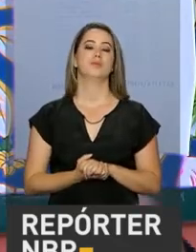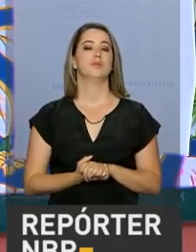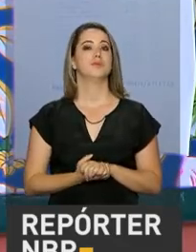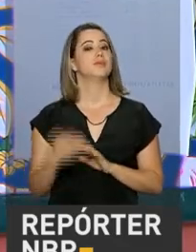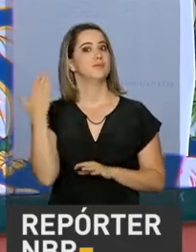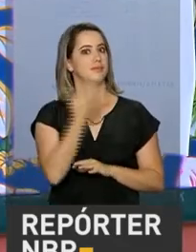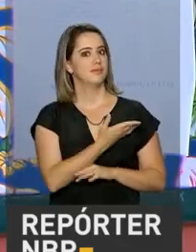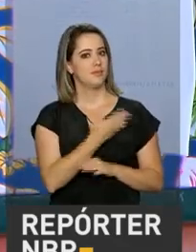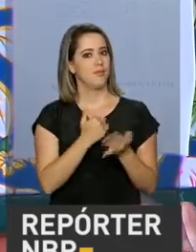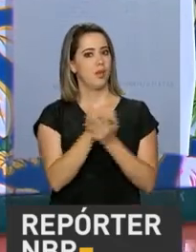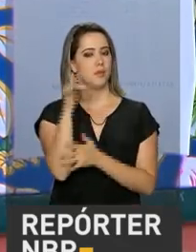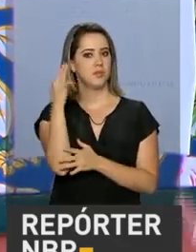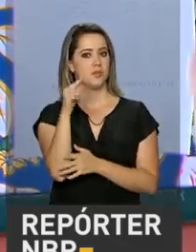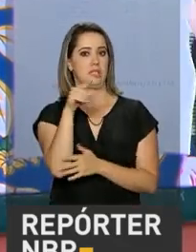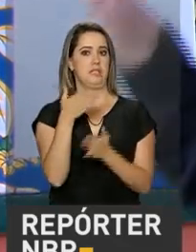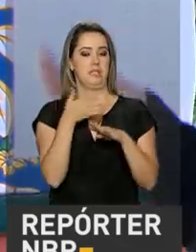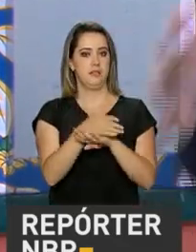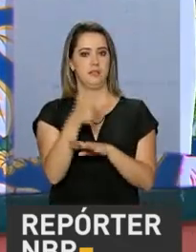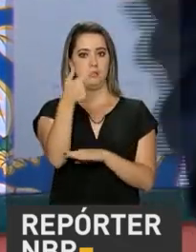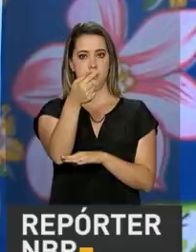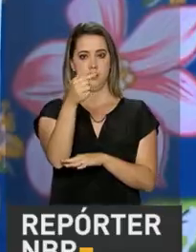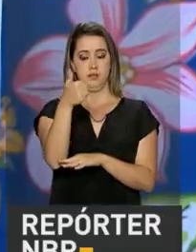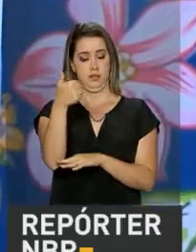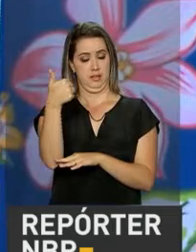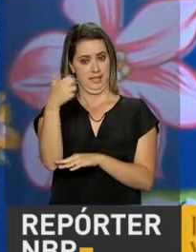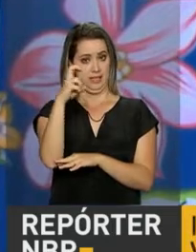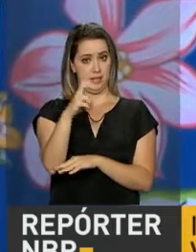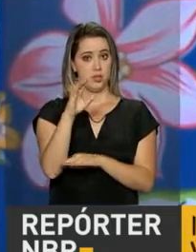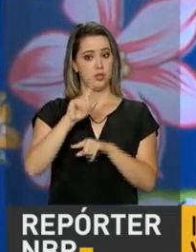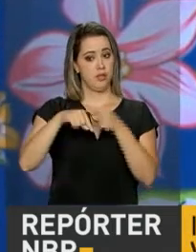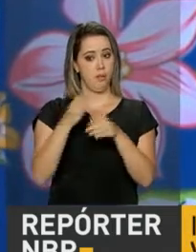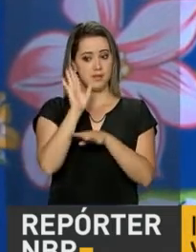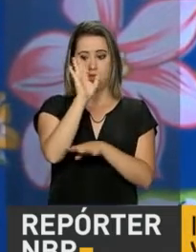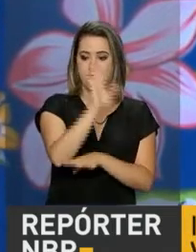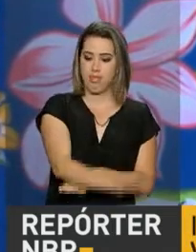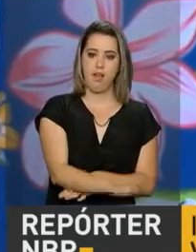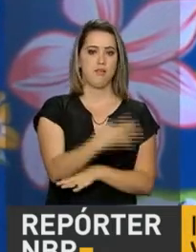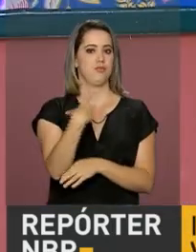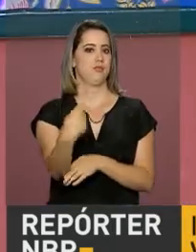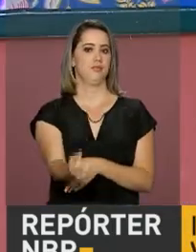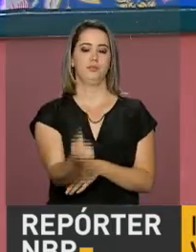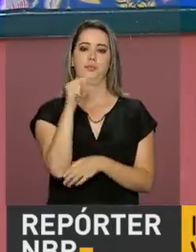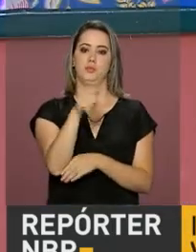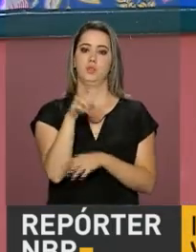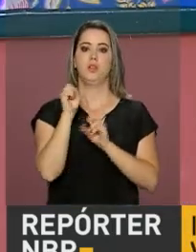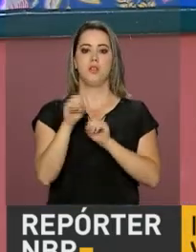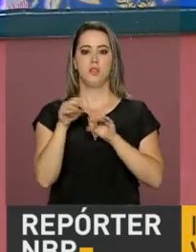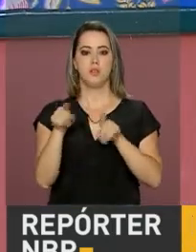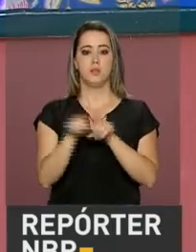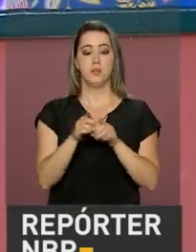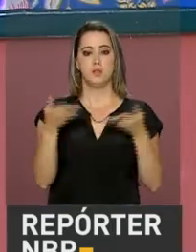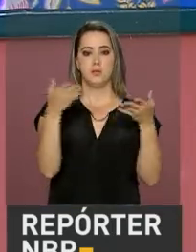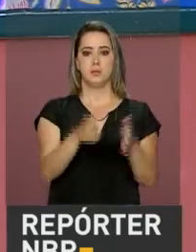Desde fevereiro, Karine entra na escola às 7h15 da manhã e sai no fim da tarde. Além das aulas, ela passou a